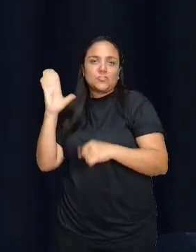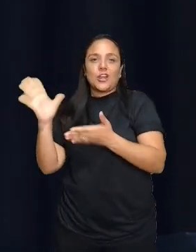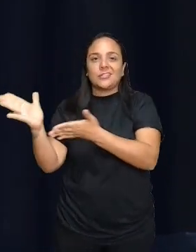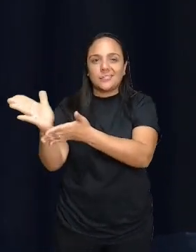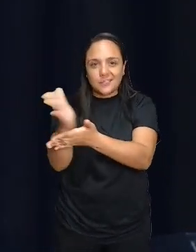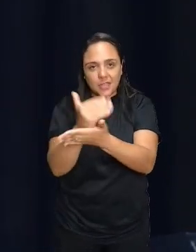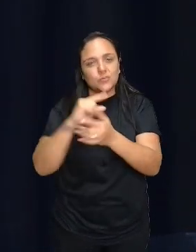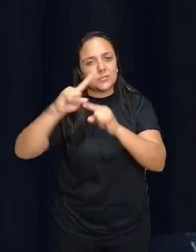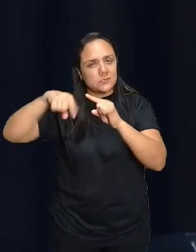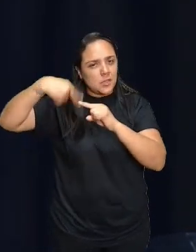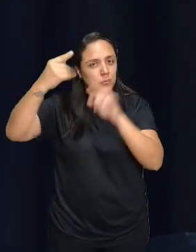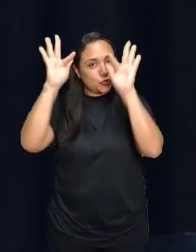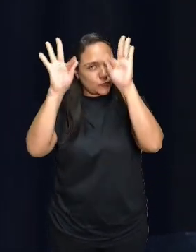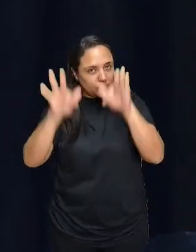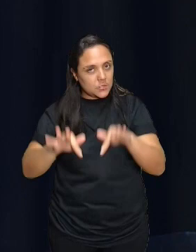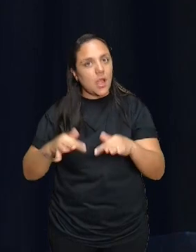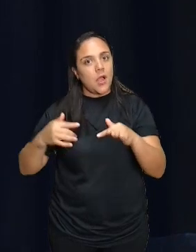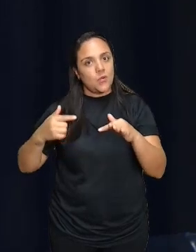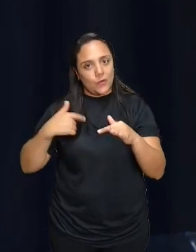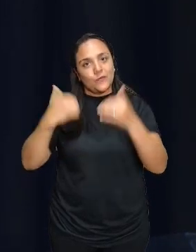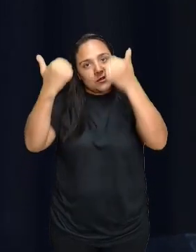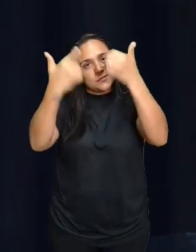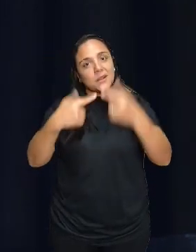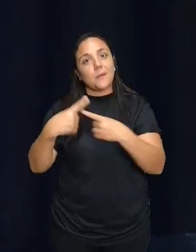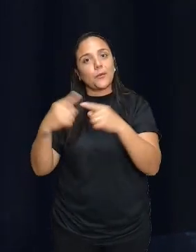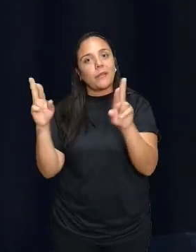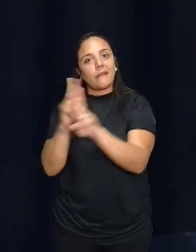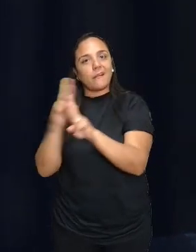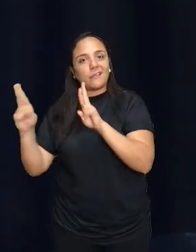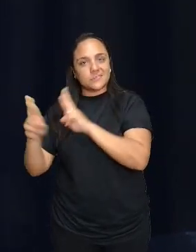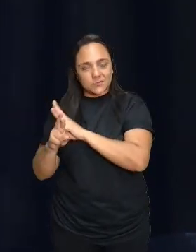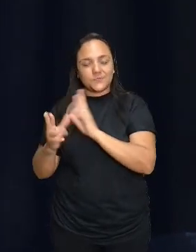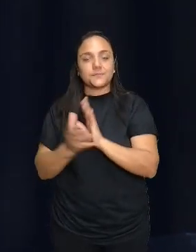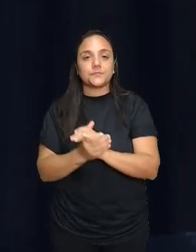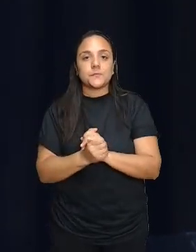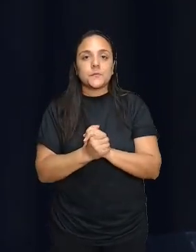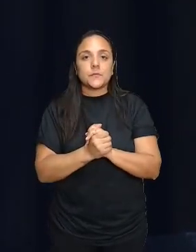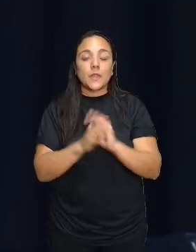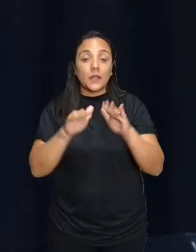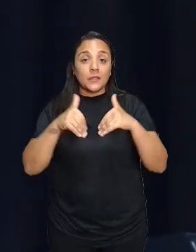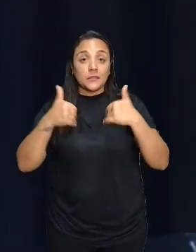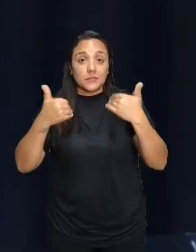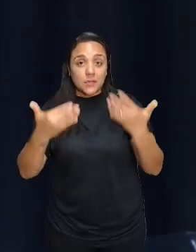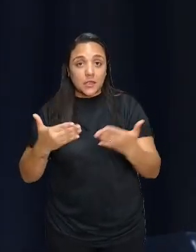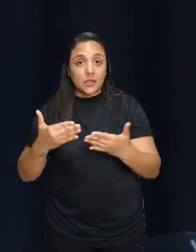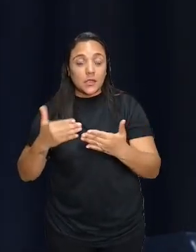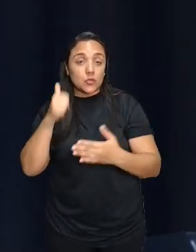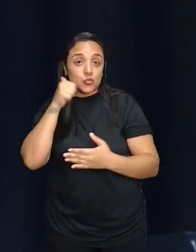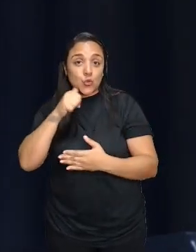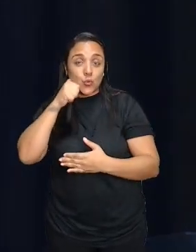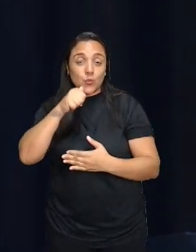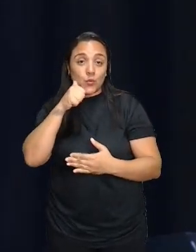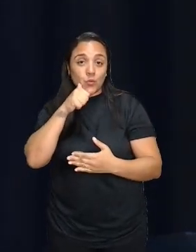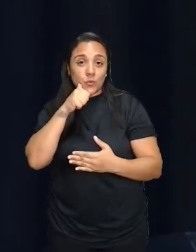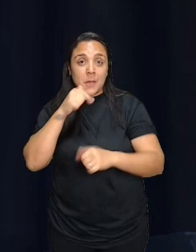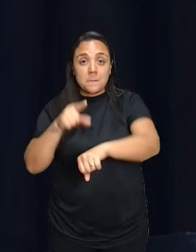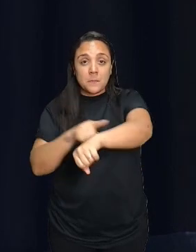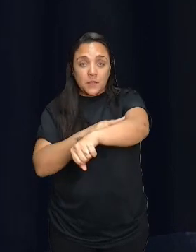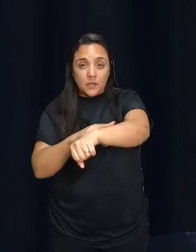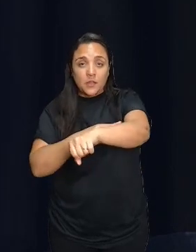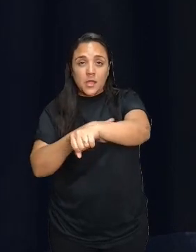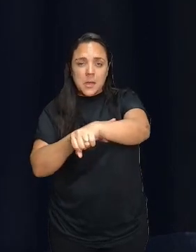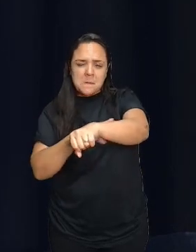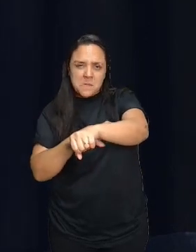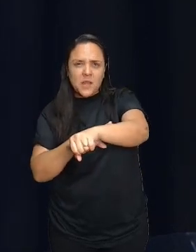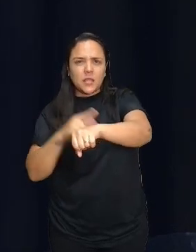final a correlação que isso tem com esse papo. Então, eu sou uma mulher de pele parda, tenho